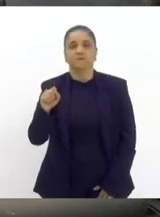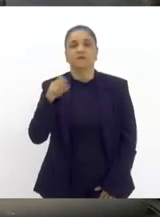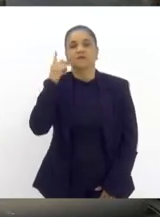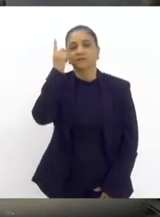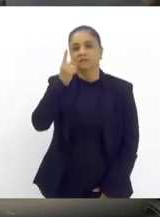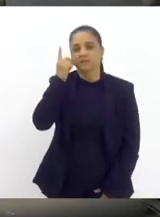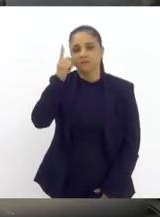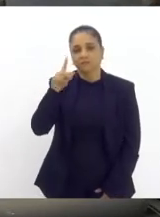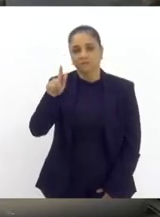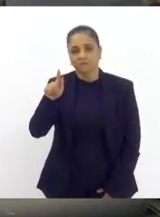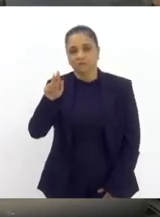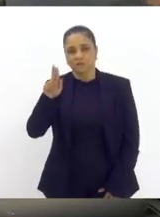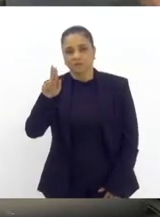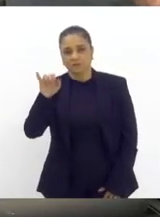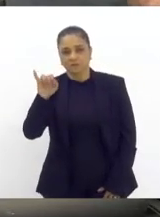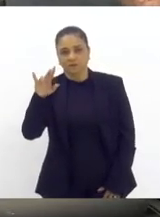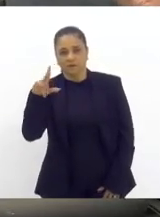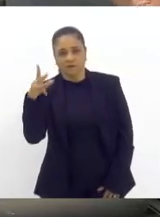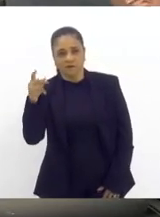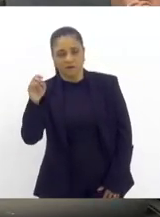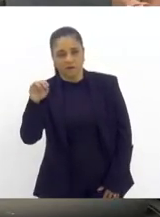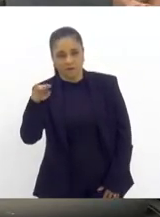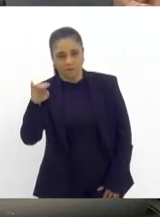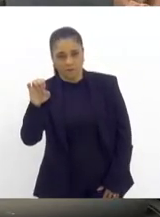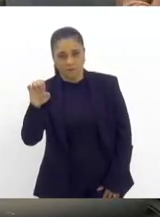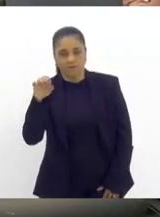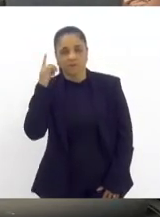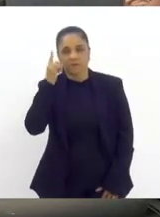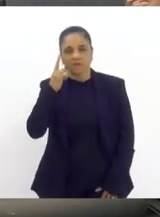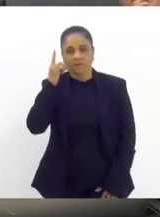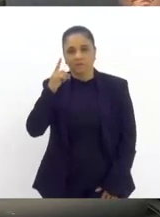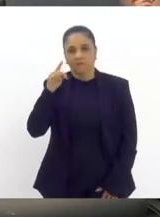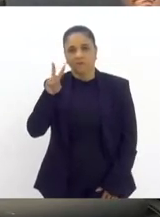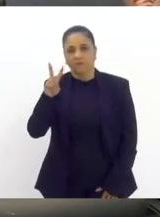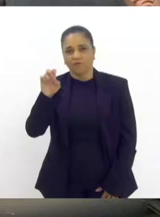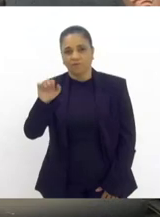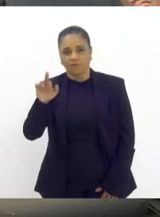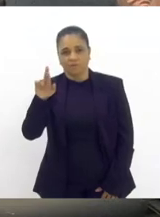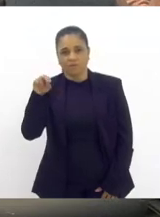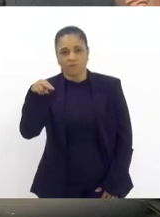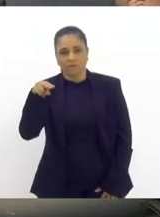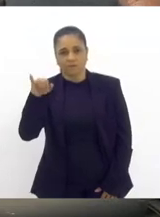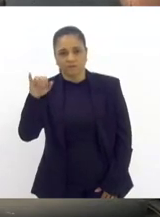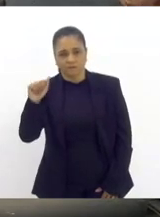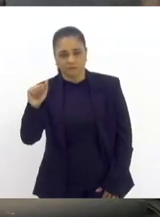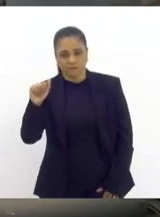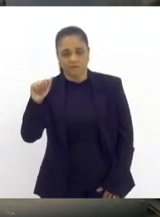Guilherme dela Olha deputada Verônica Lima